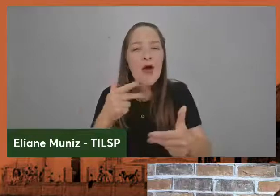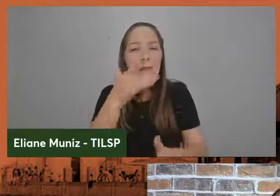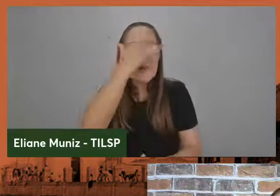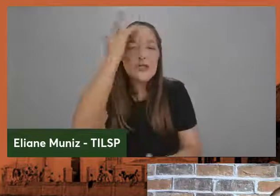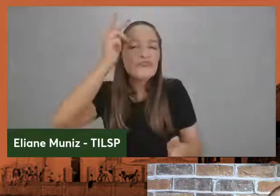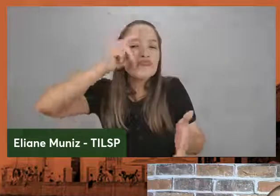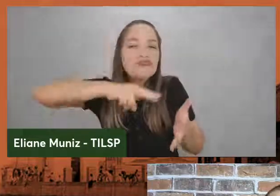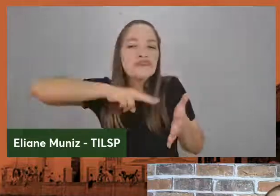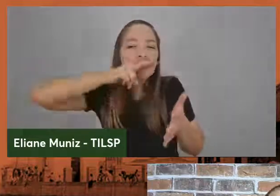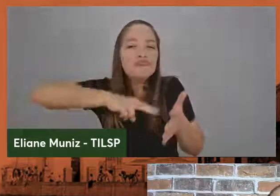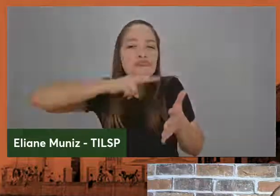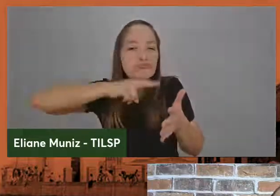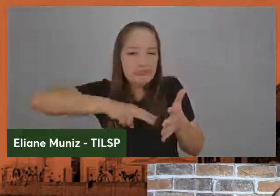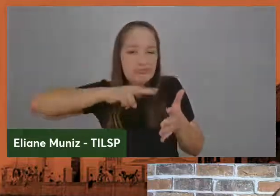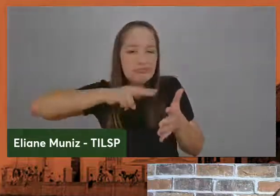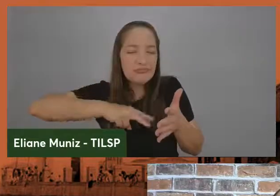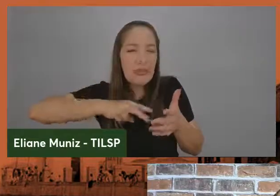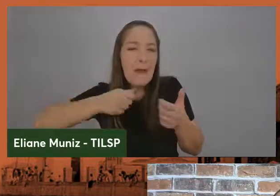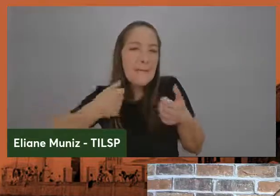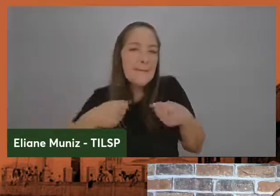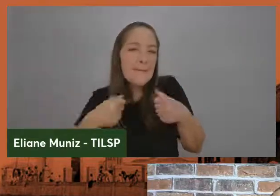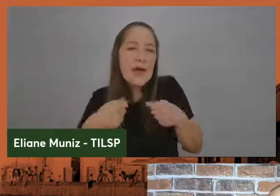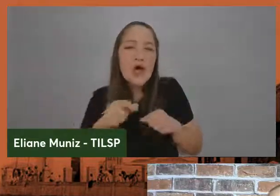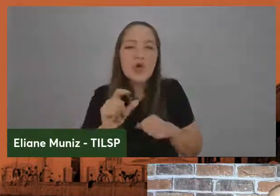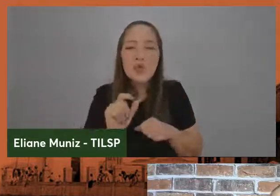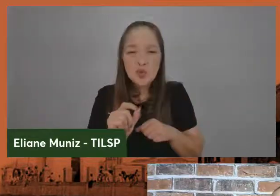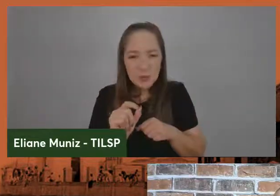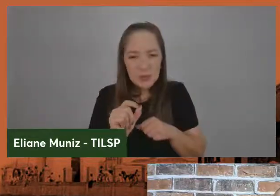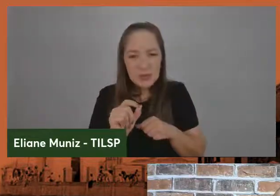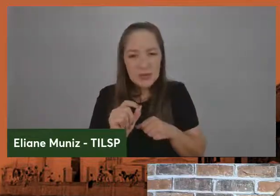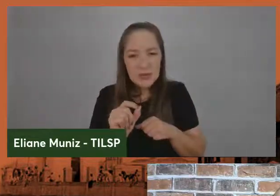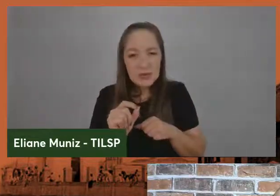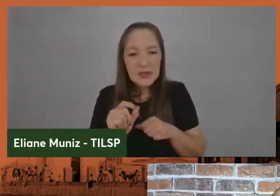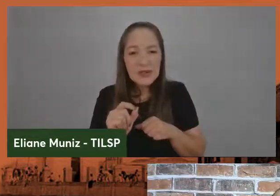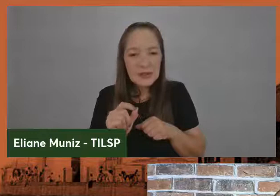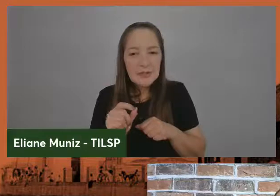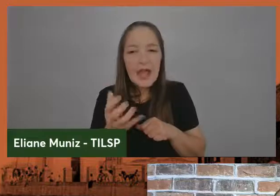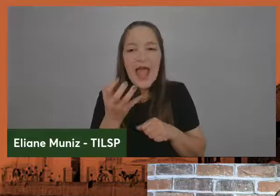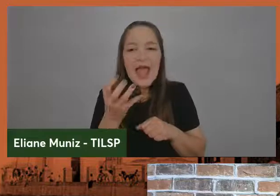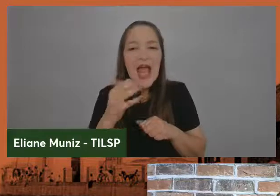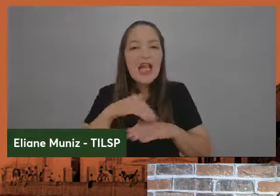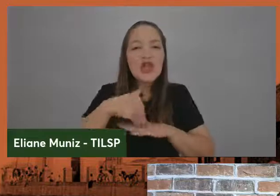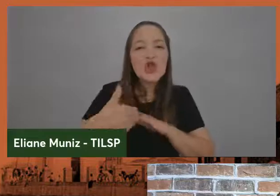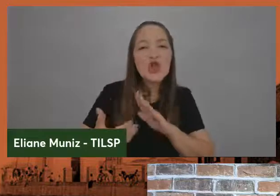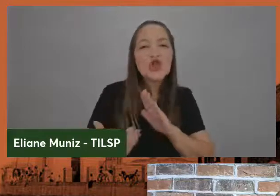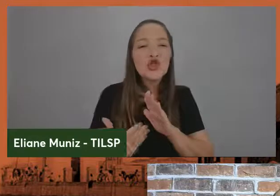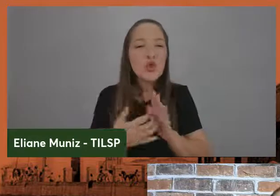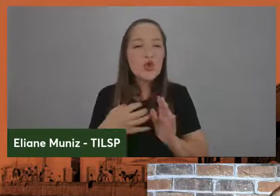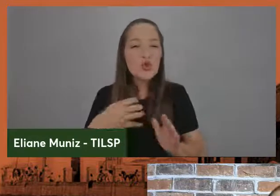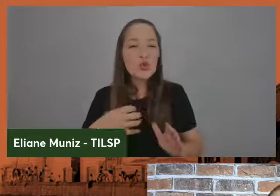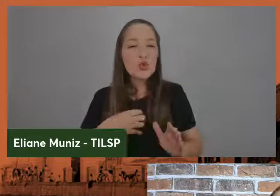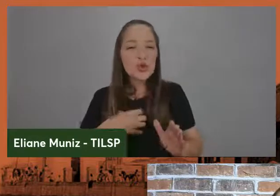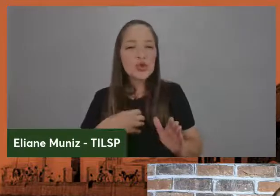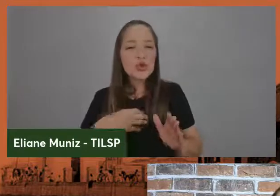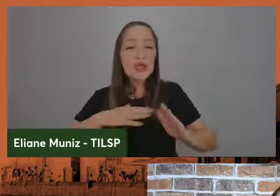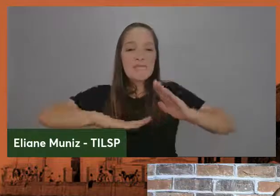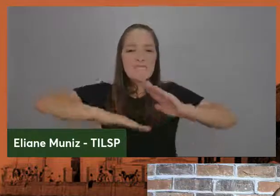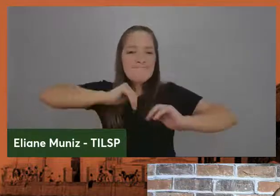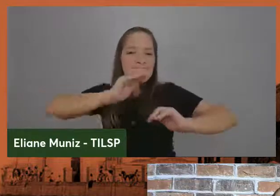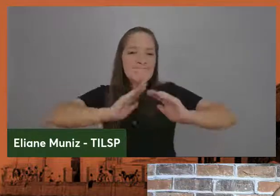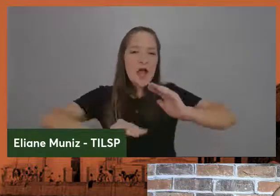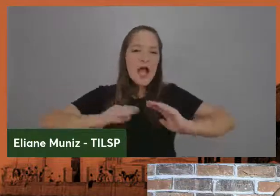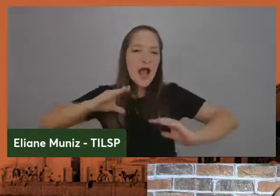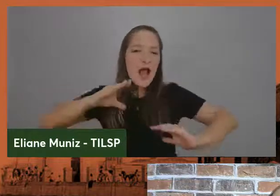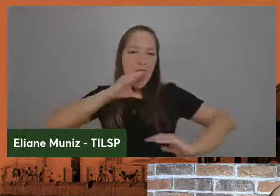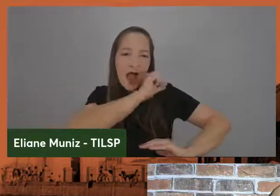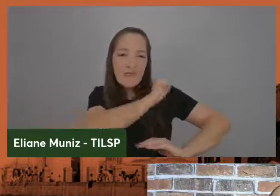leitores de literatura têm, de ter tudo de maneira muito objetiva e prática na mão. Então, aquela